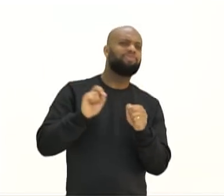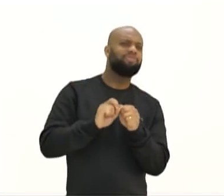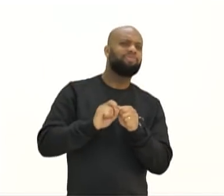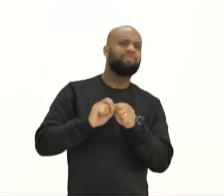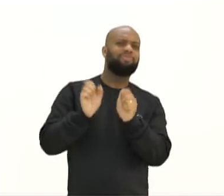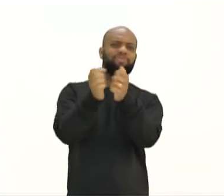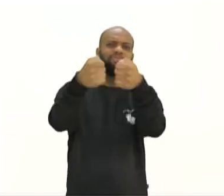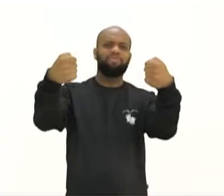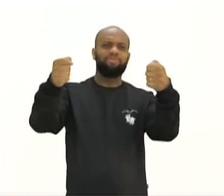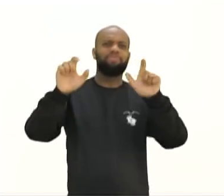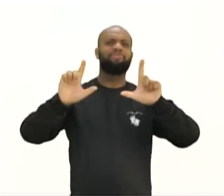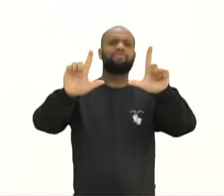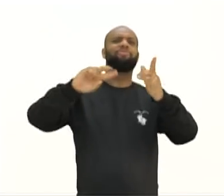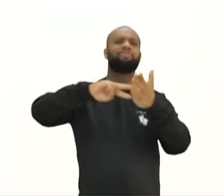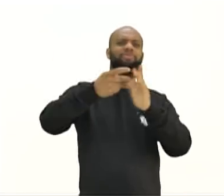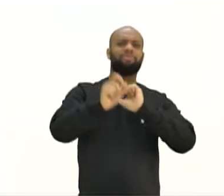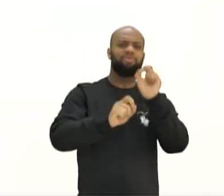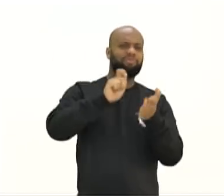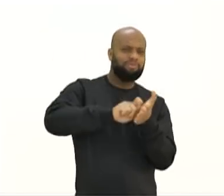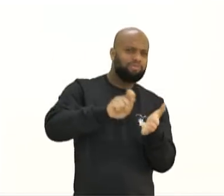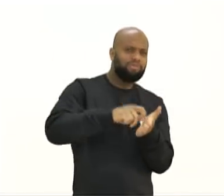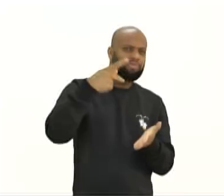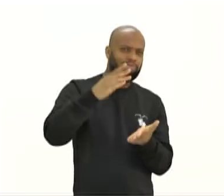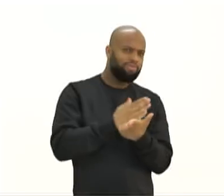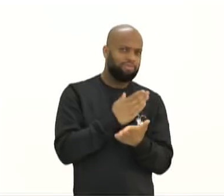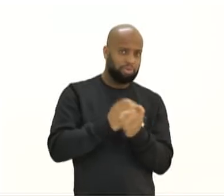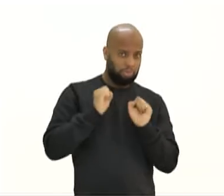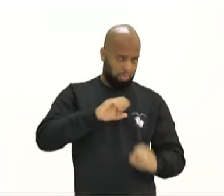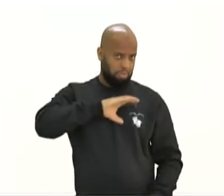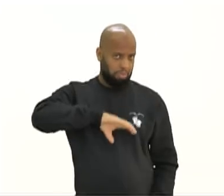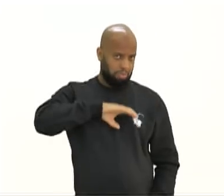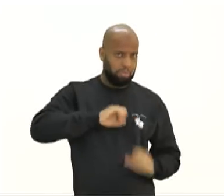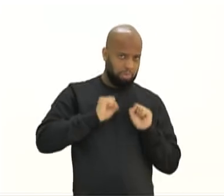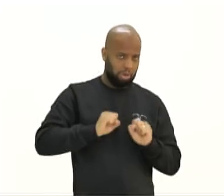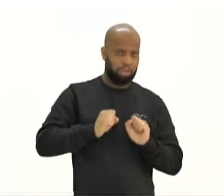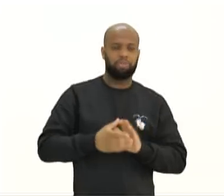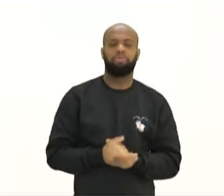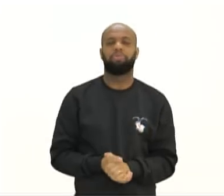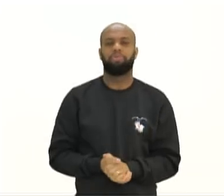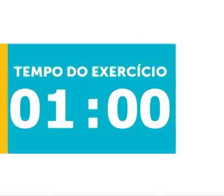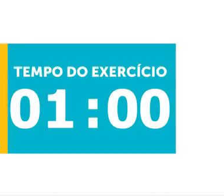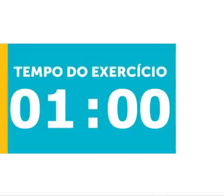cartaz representa, esse folder? Coloca no teu caderno, pode fazer em português, tá bom? Então vamos lá.